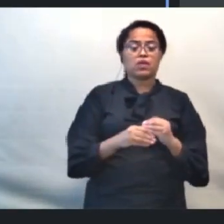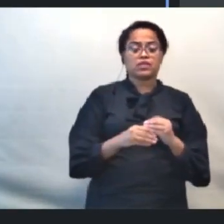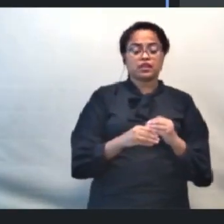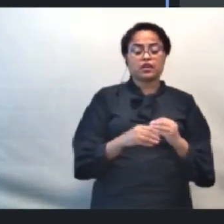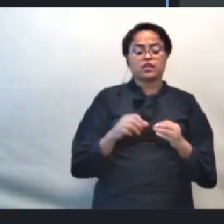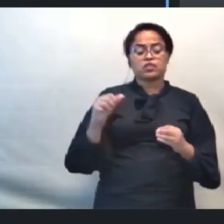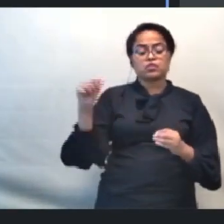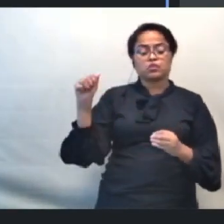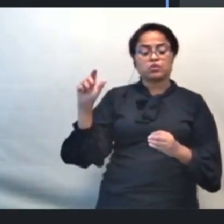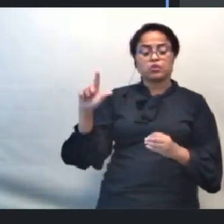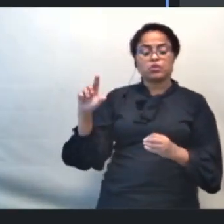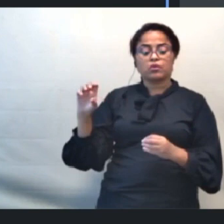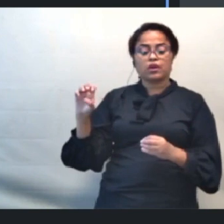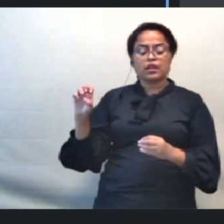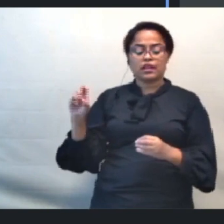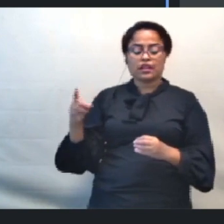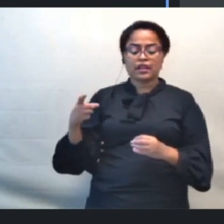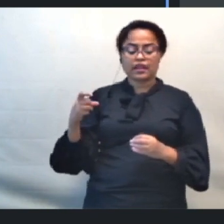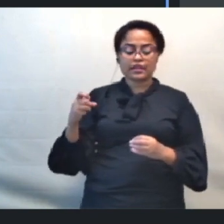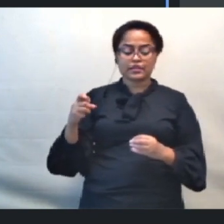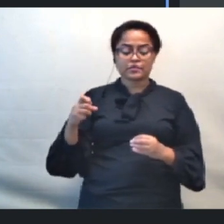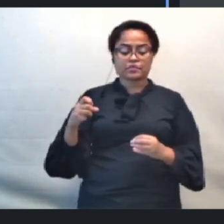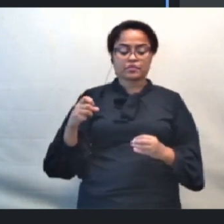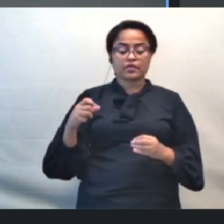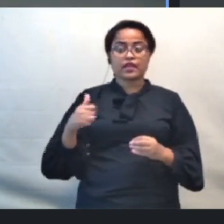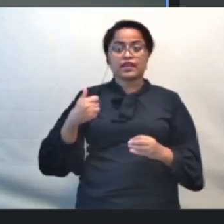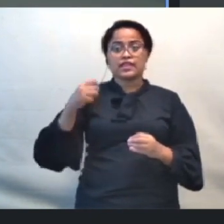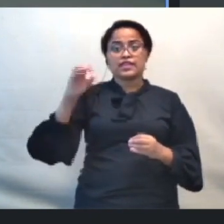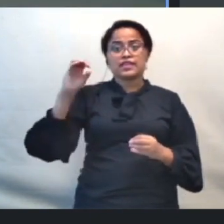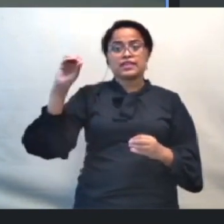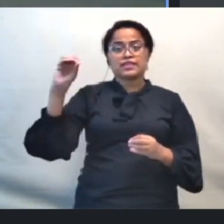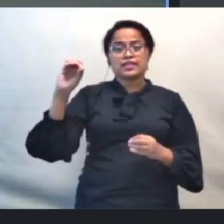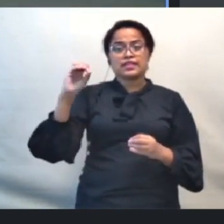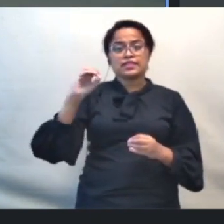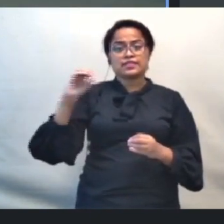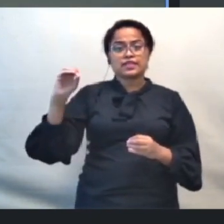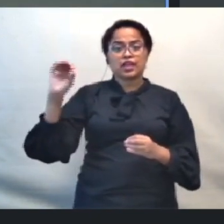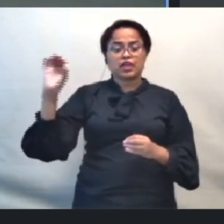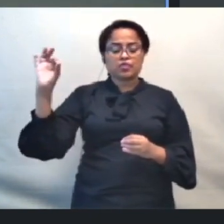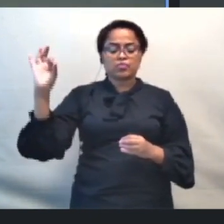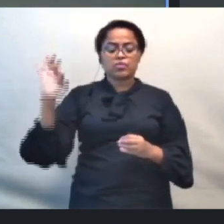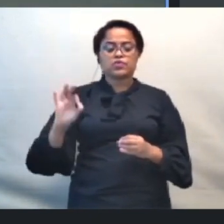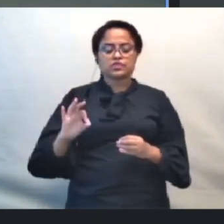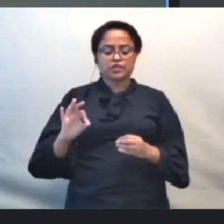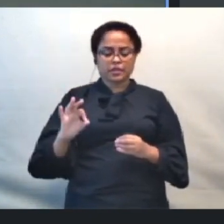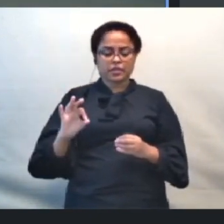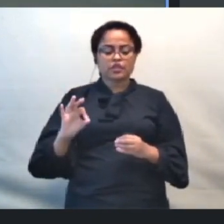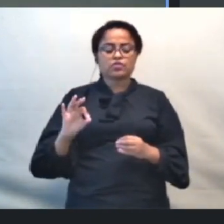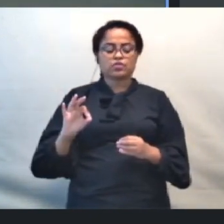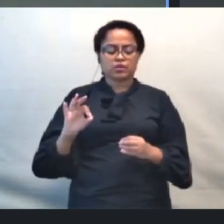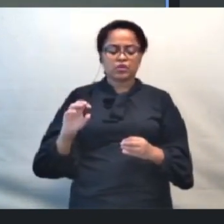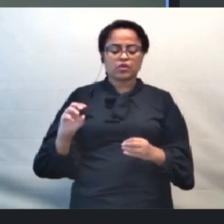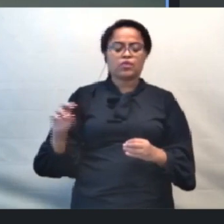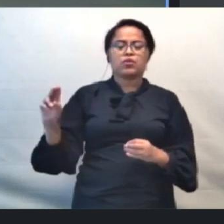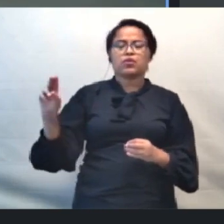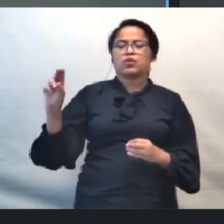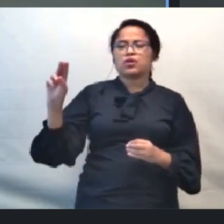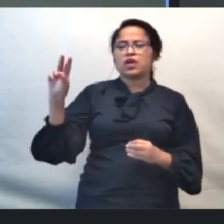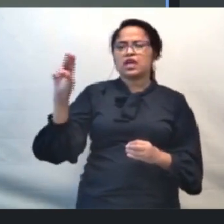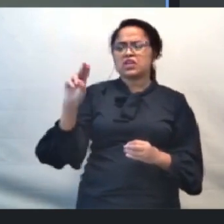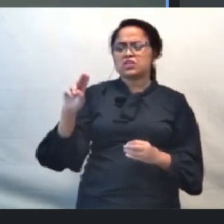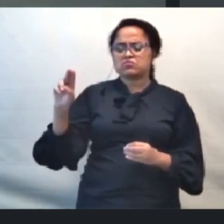100% do recurso utilizado para o abono é proveniente do Fundeb. Tá? Aí, nesse Perfeito. Caso, não tem participação de recurso